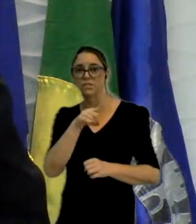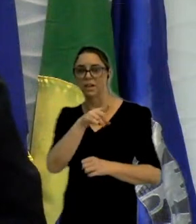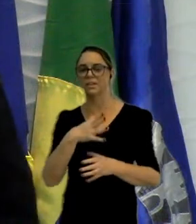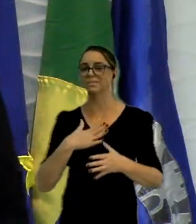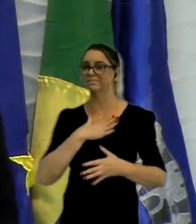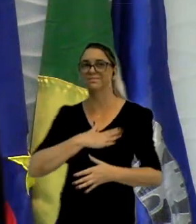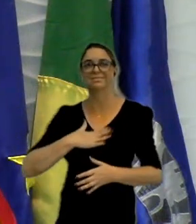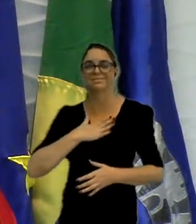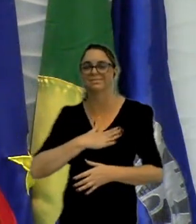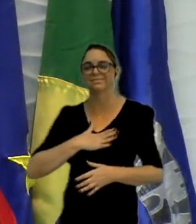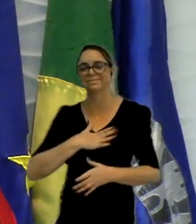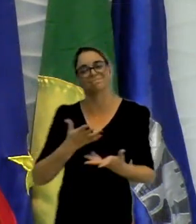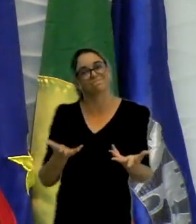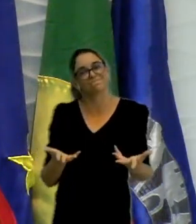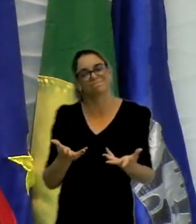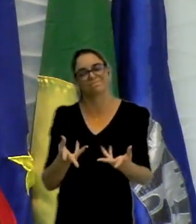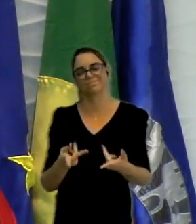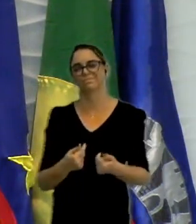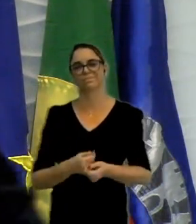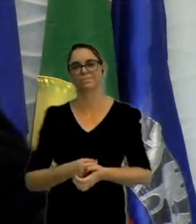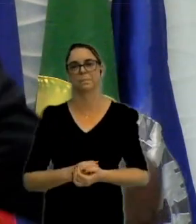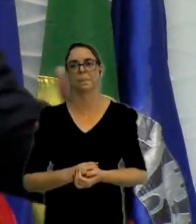satisfeitos? Outra coisa.